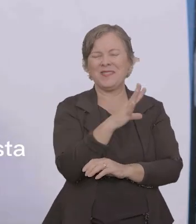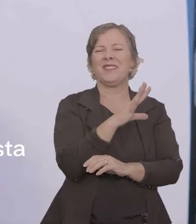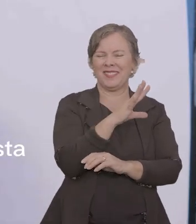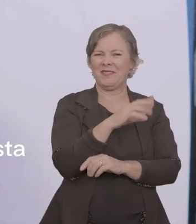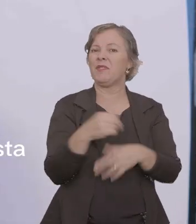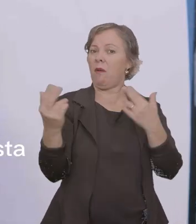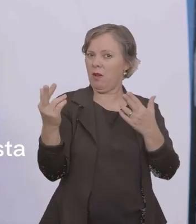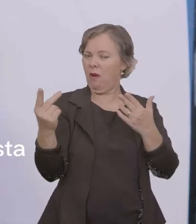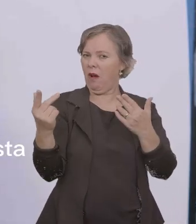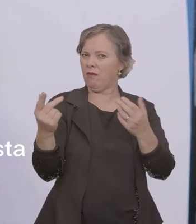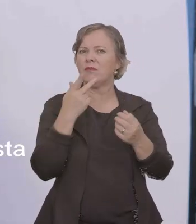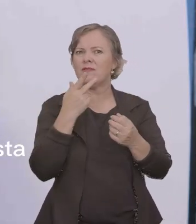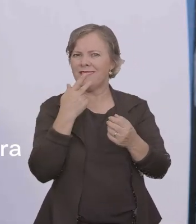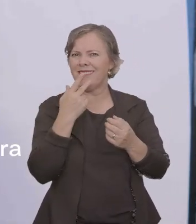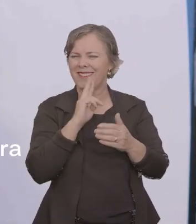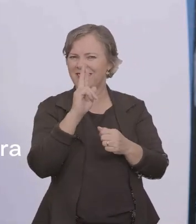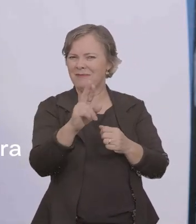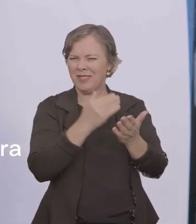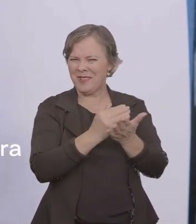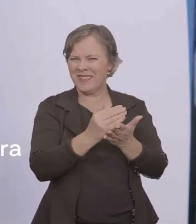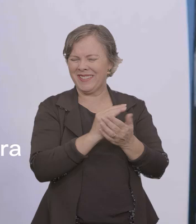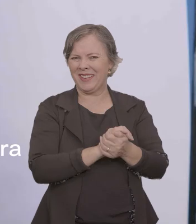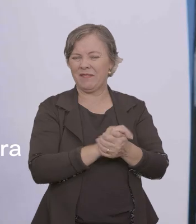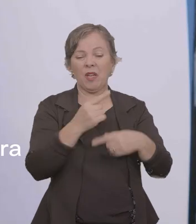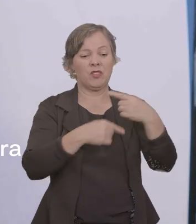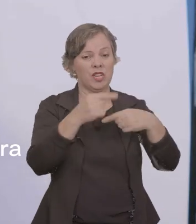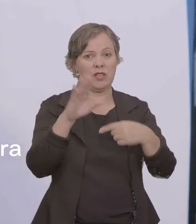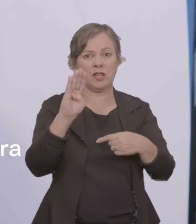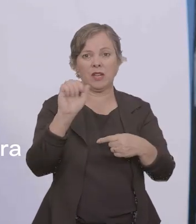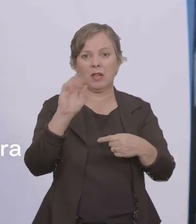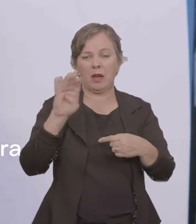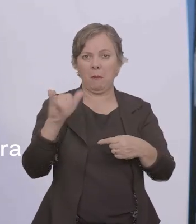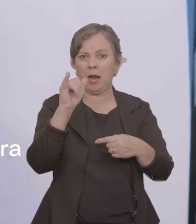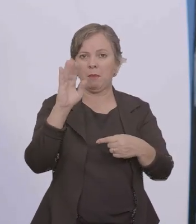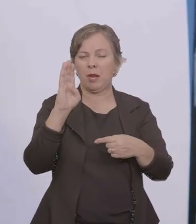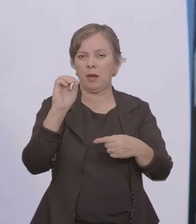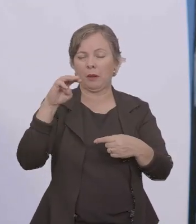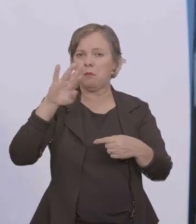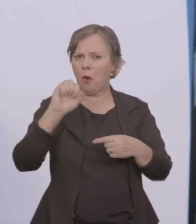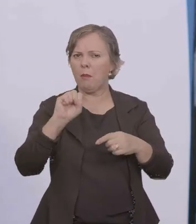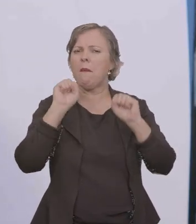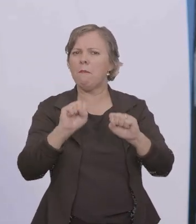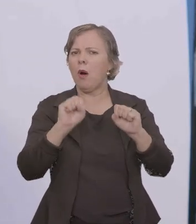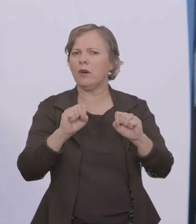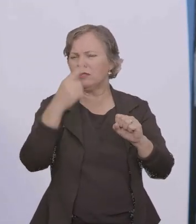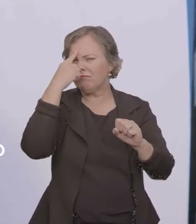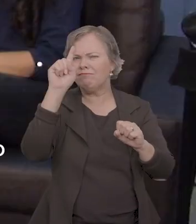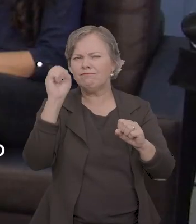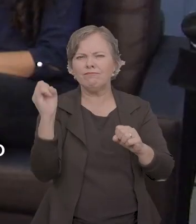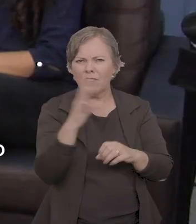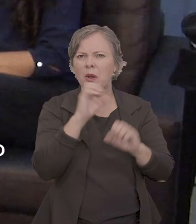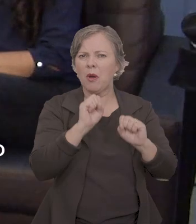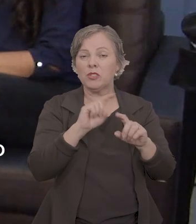forma quando eu iniciei essa resposta, né, a geração Baby Boomer pode ser criativa e inovadora? Claro, mas essa específica